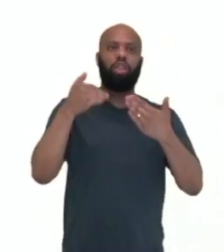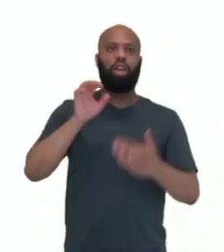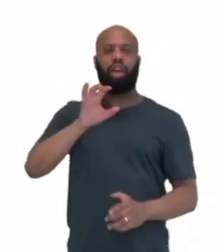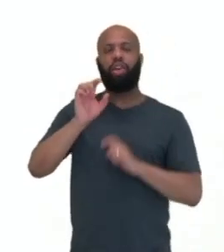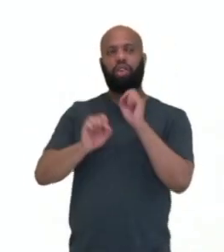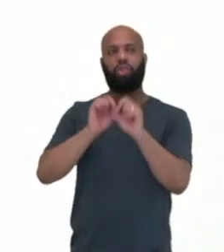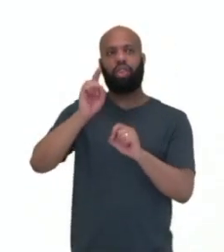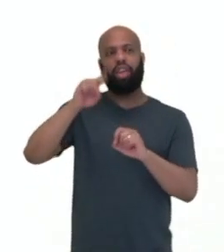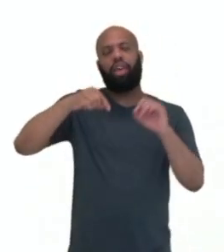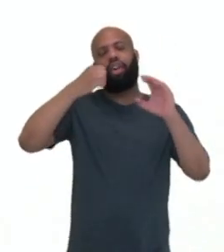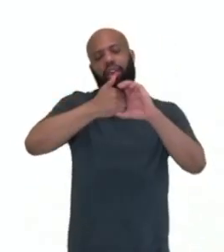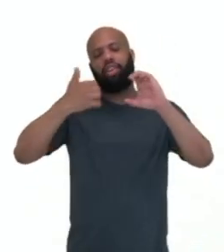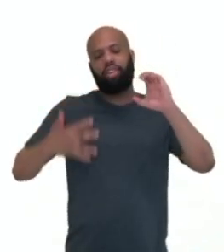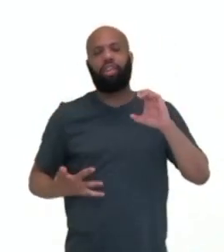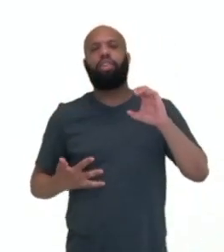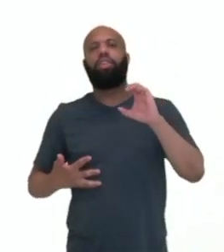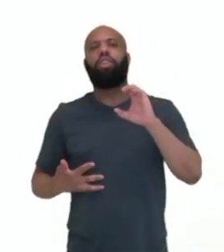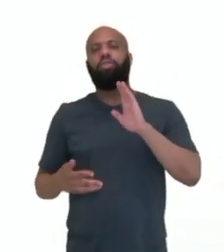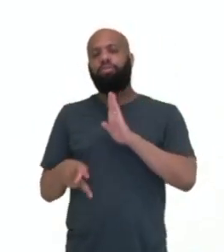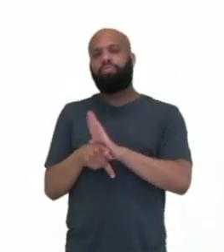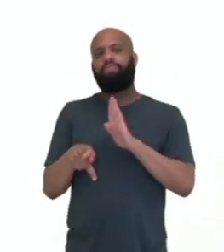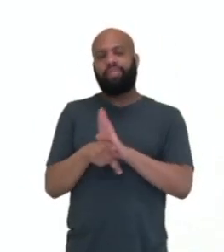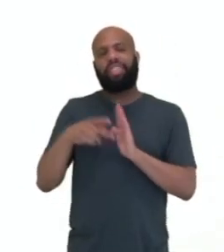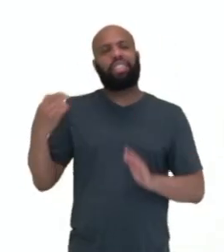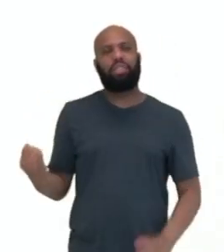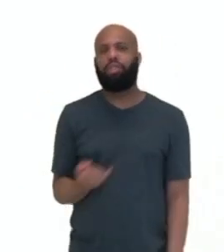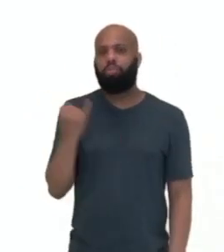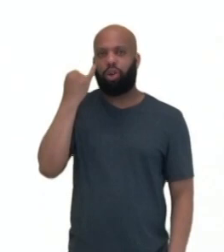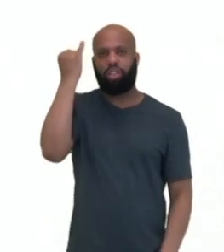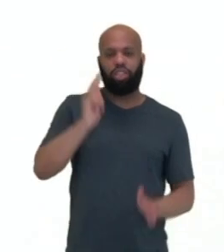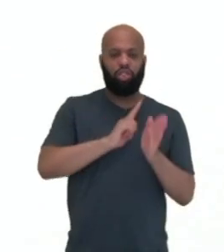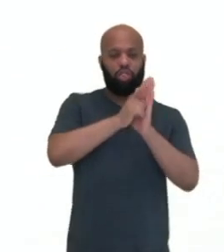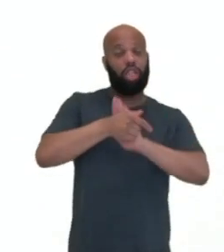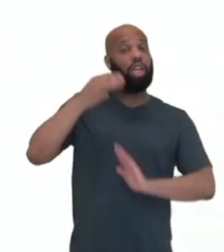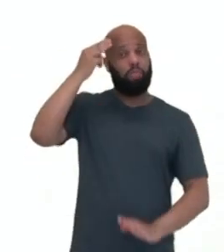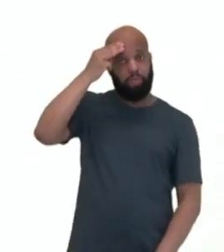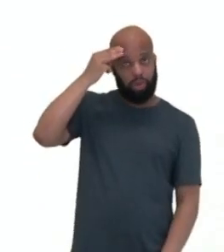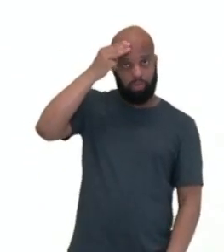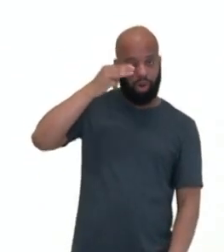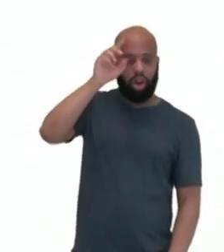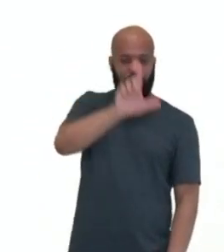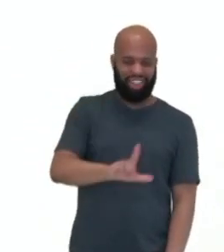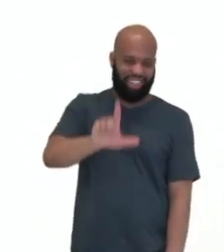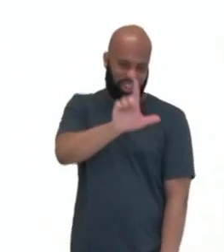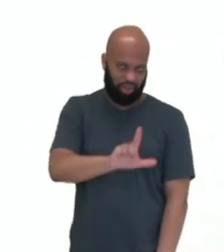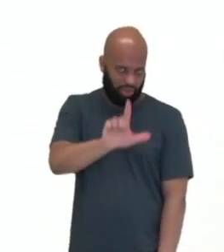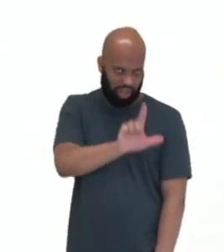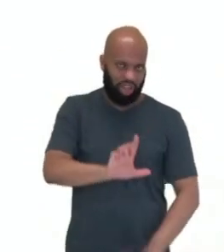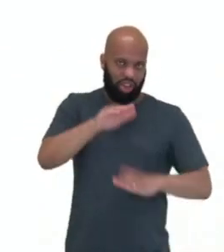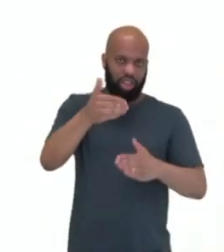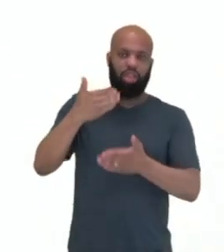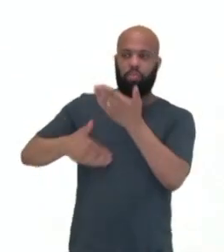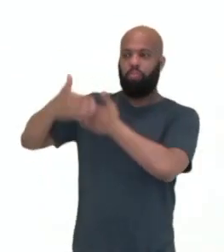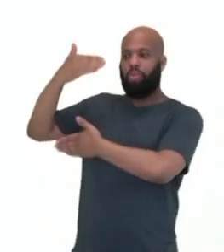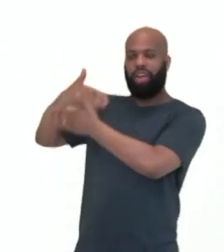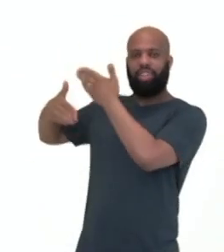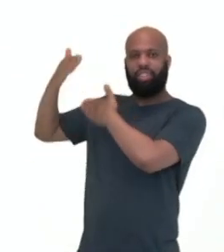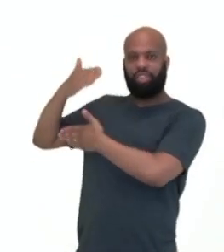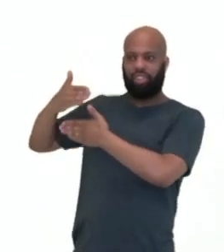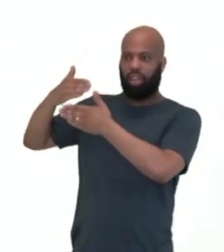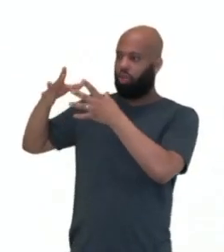uma característica essencial do gênero memórias literárias. Então, o pretérito